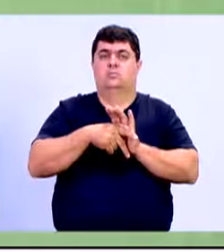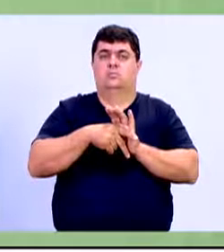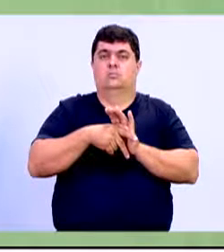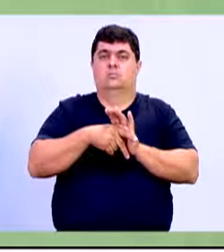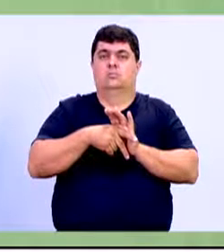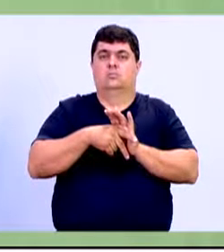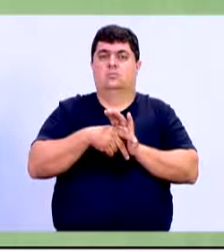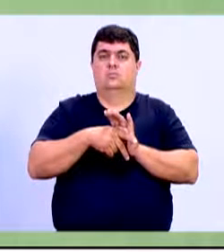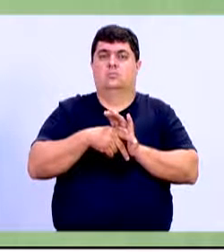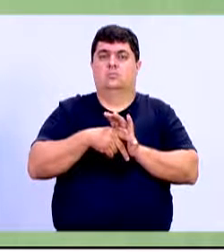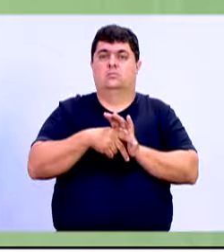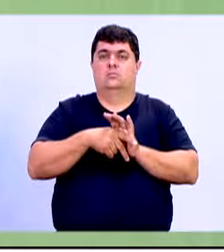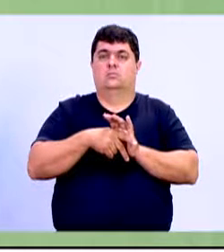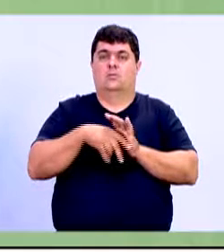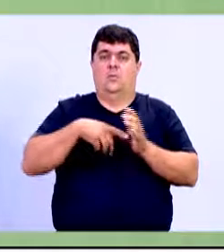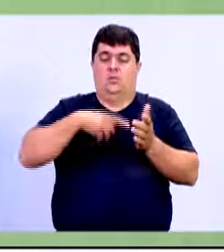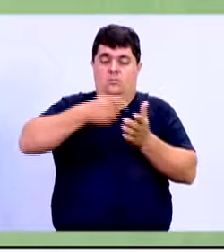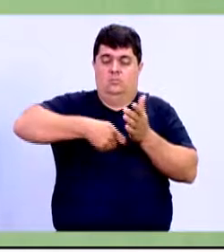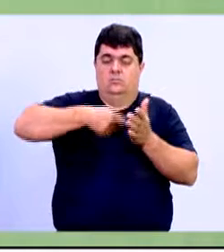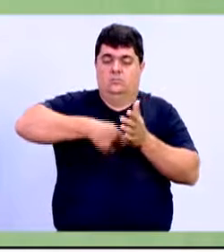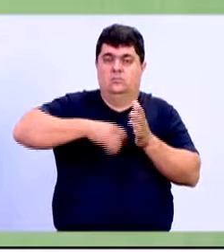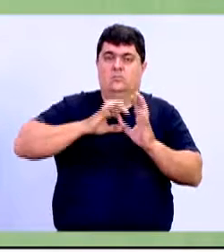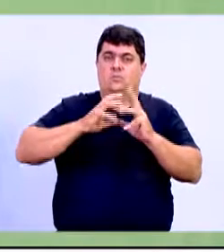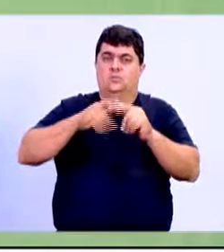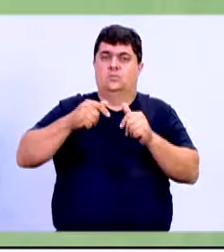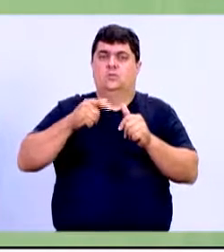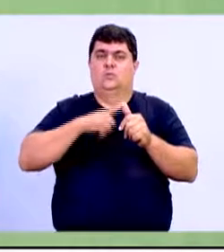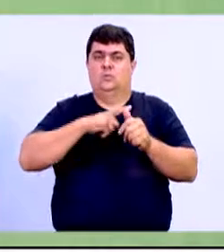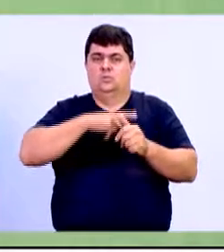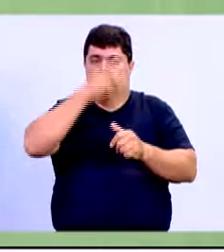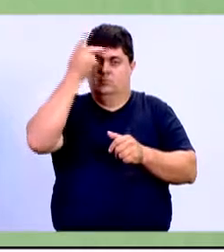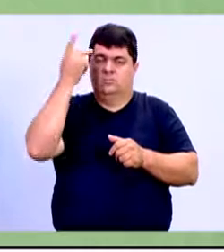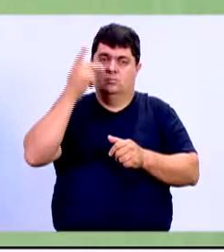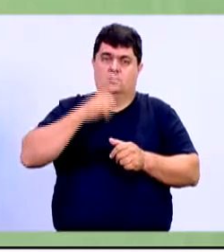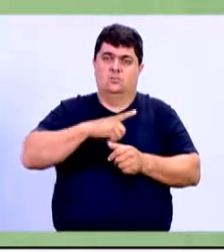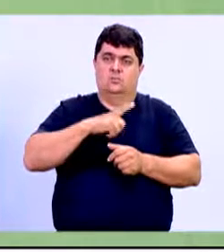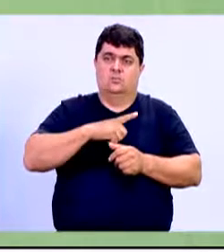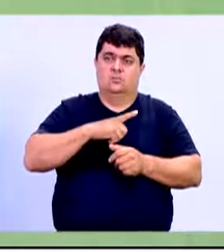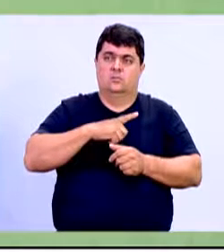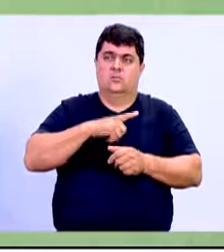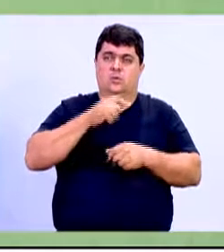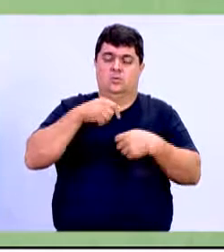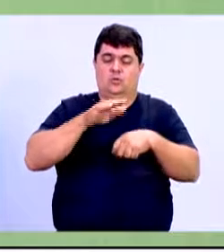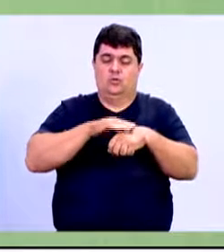nela, obriga que todo o atendimento que a secretaria realize tenha que ter chamado.